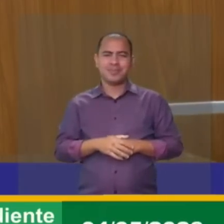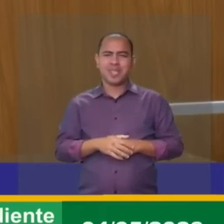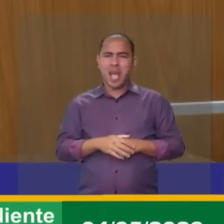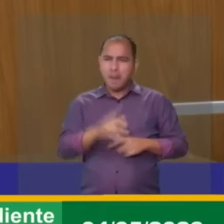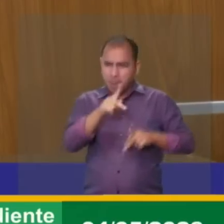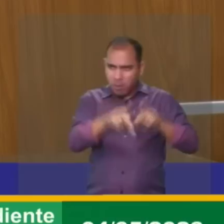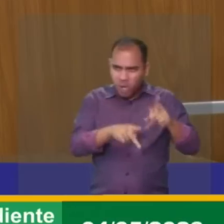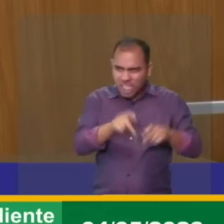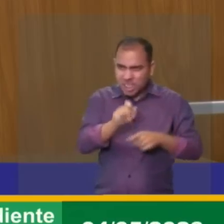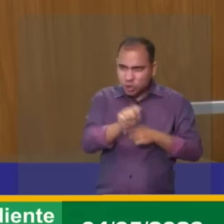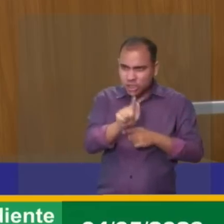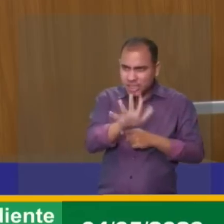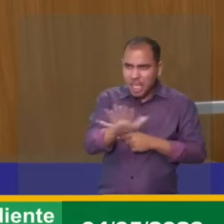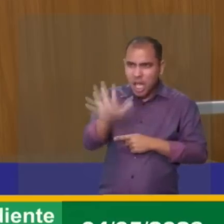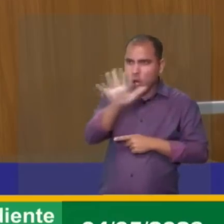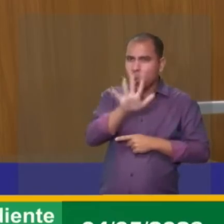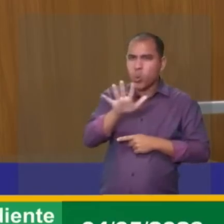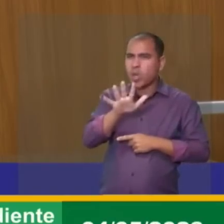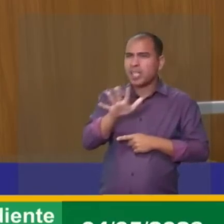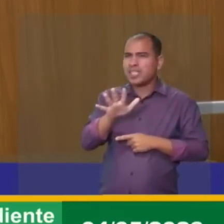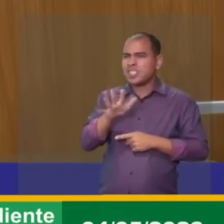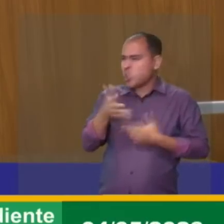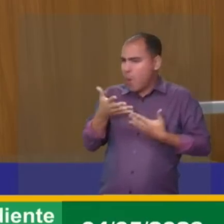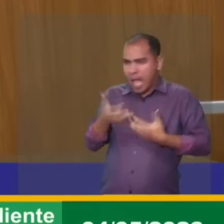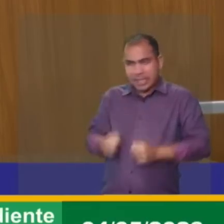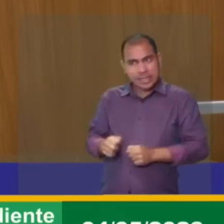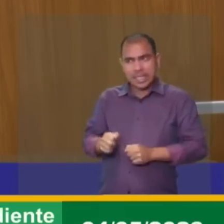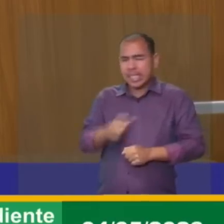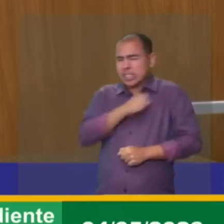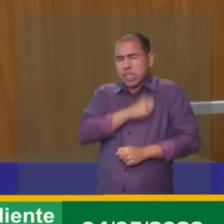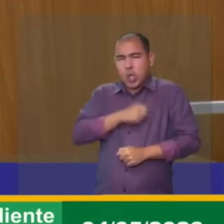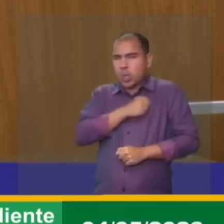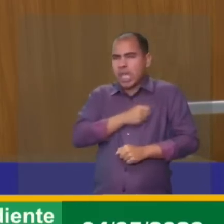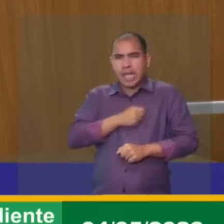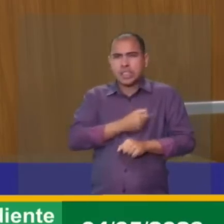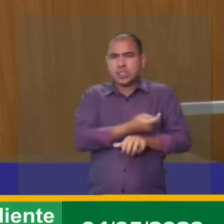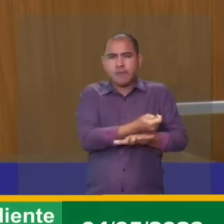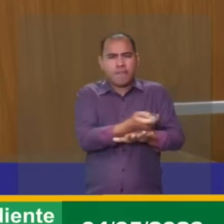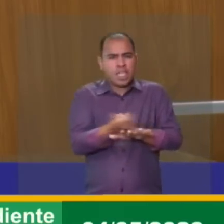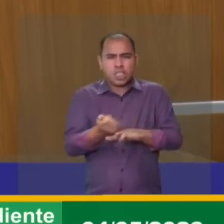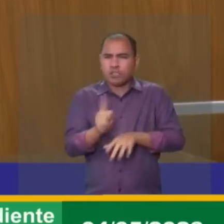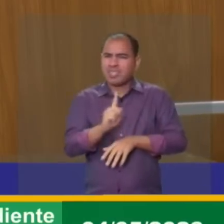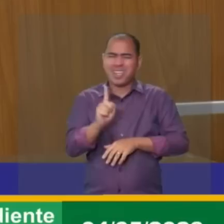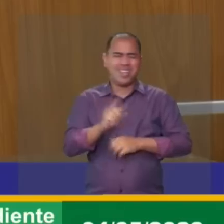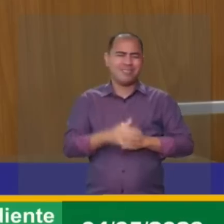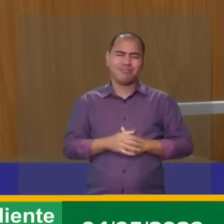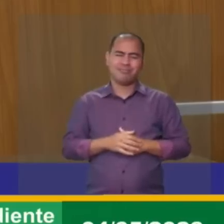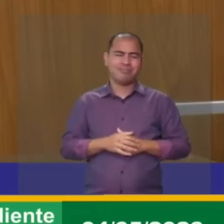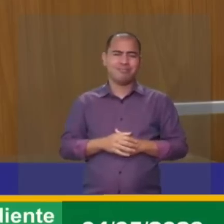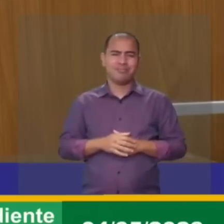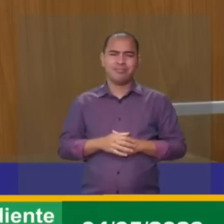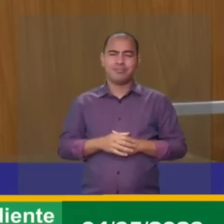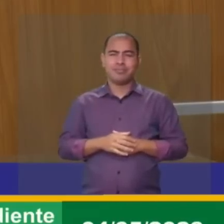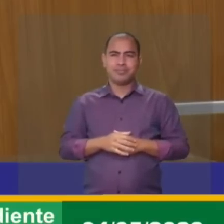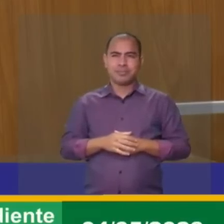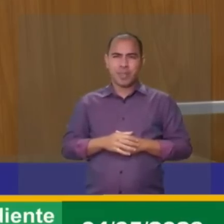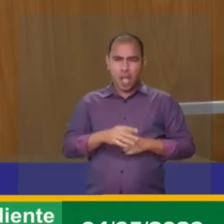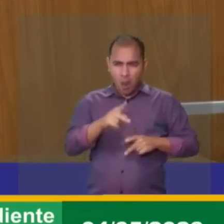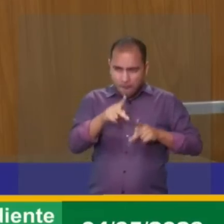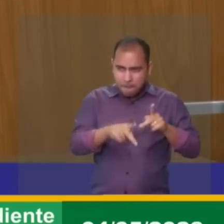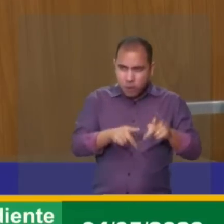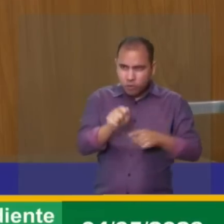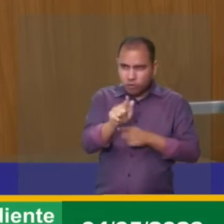com saudade fake News o estado de Goiás não está com saudade das